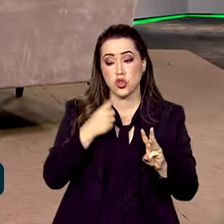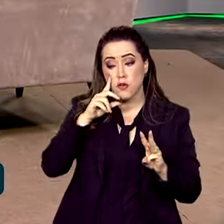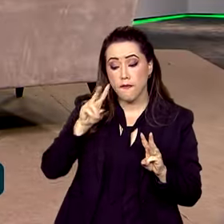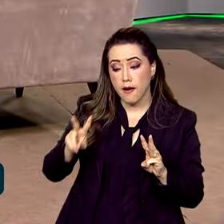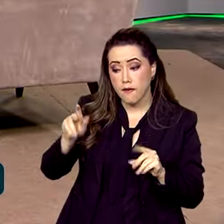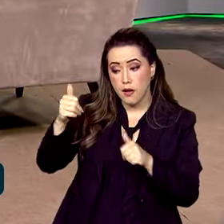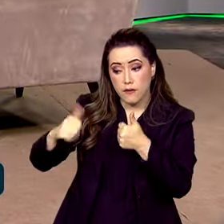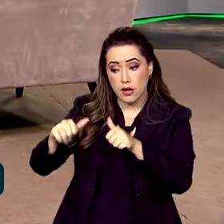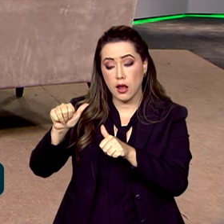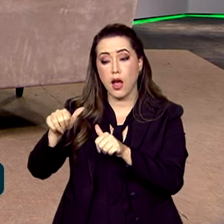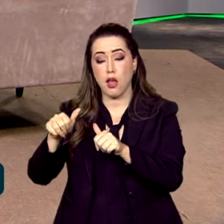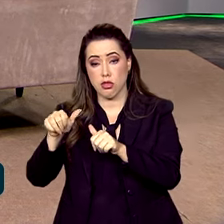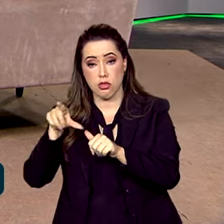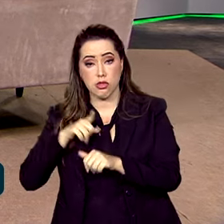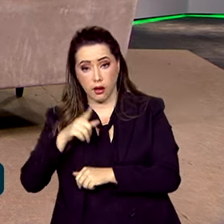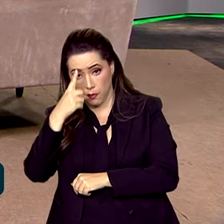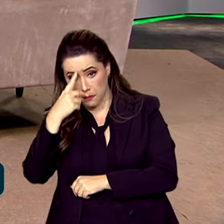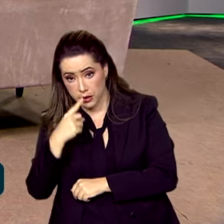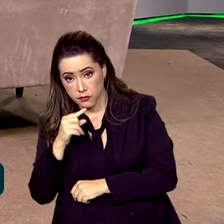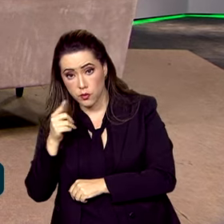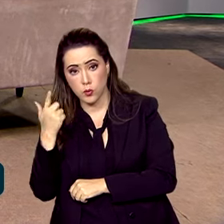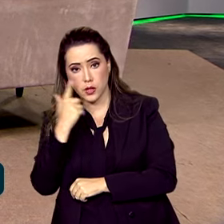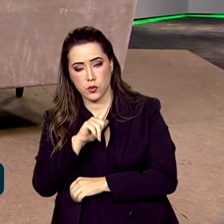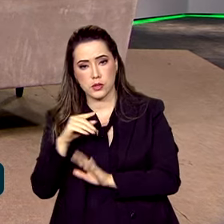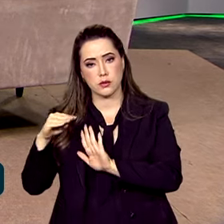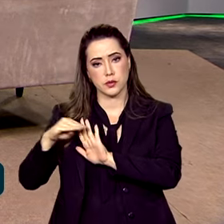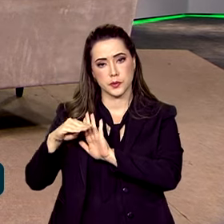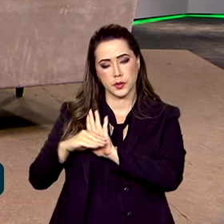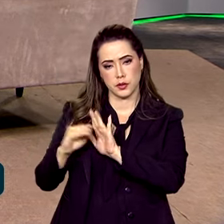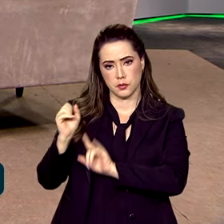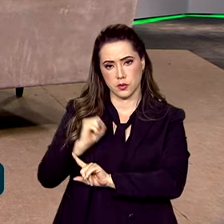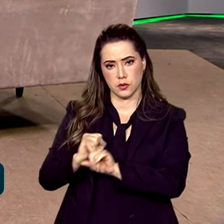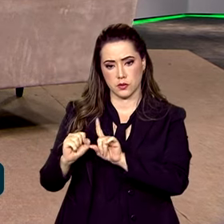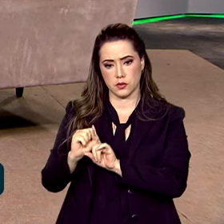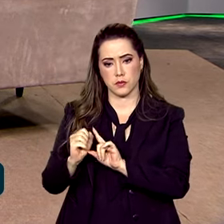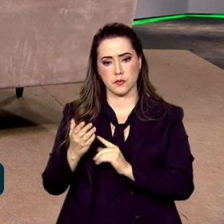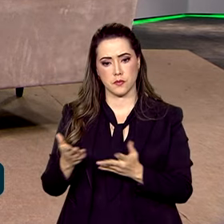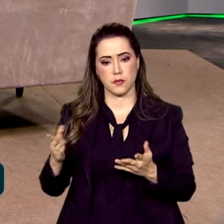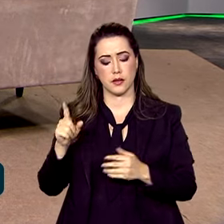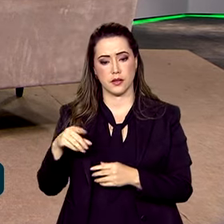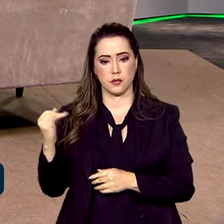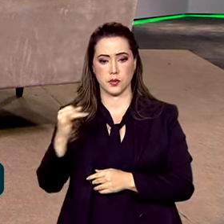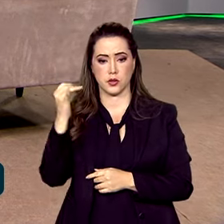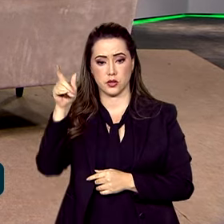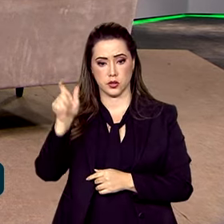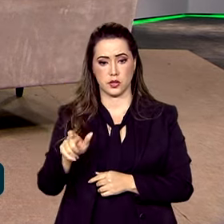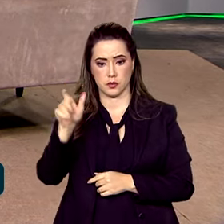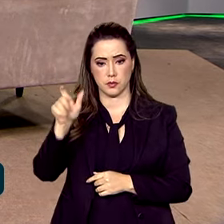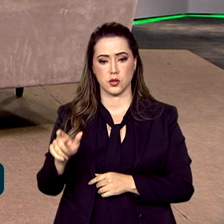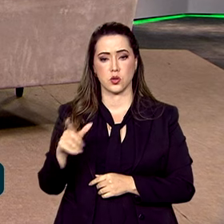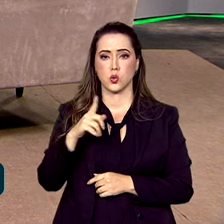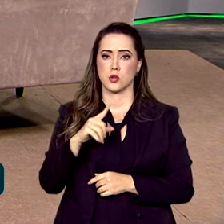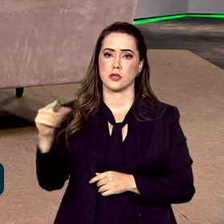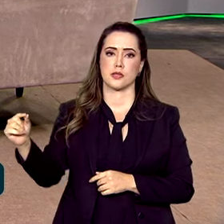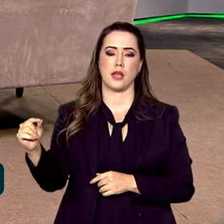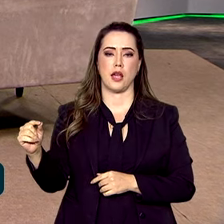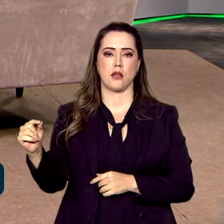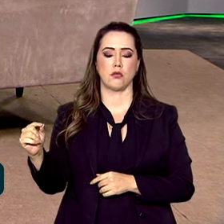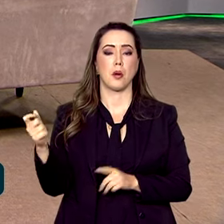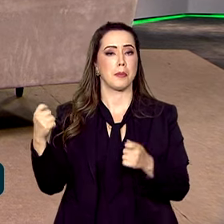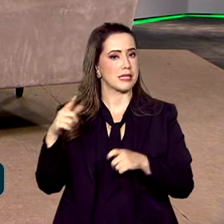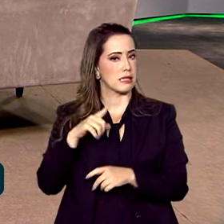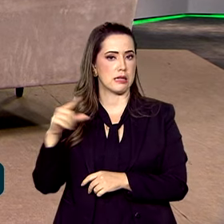têm o perfil para acesso aos programas sociais, é importante dizer que as pessoas saiam da unidade, ou